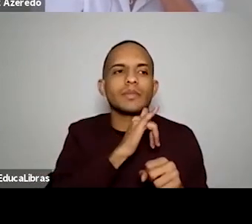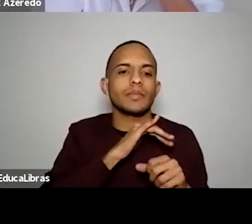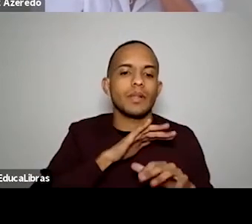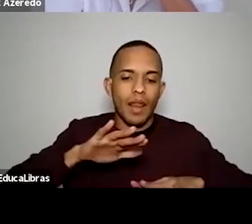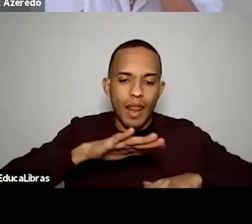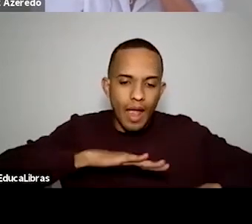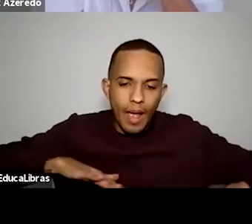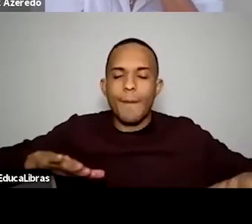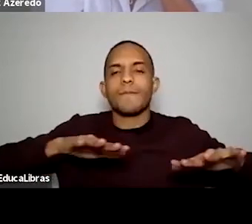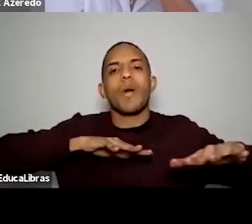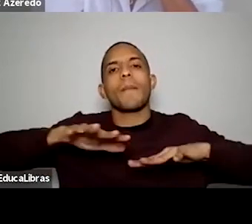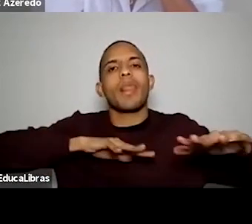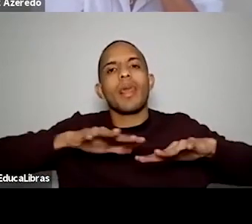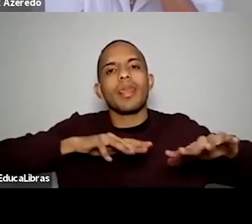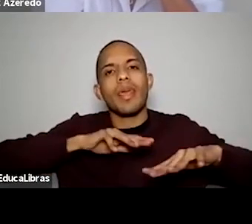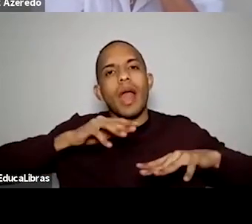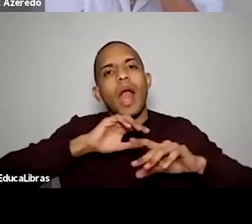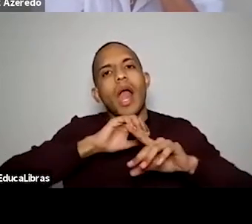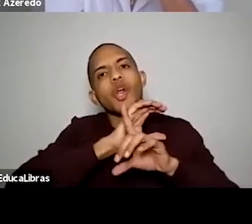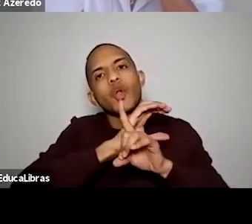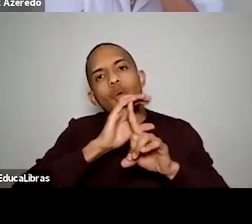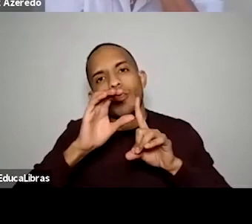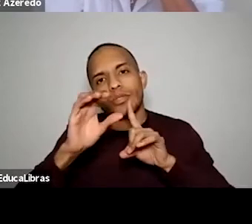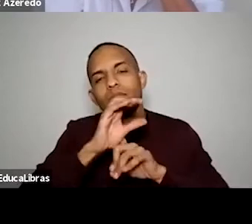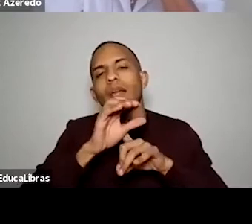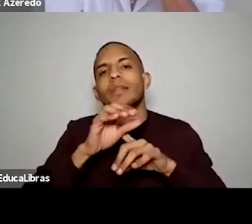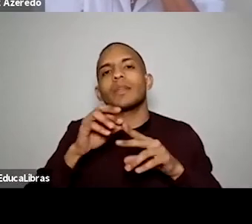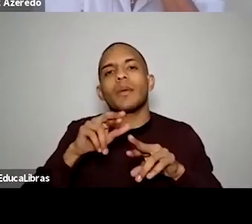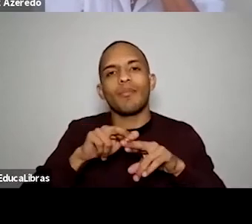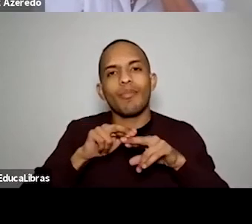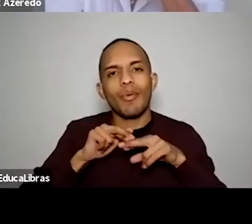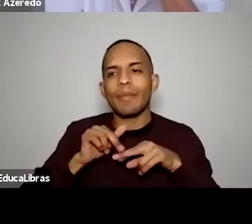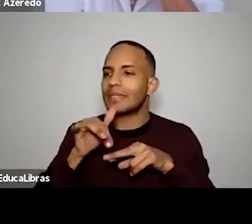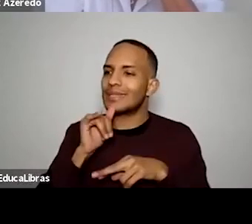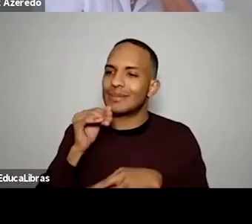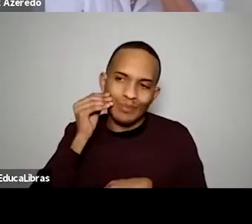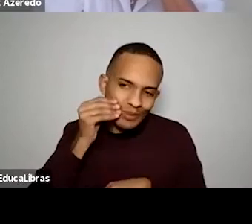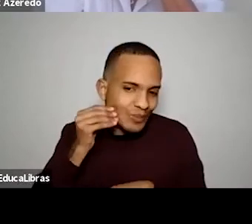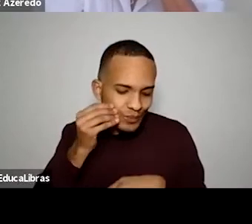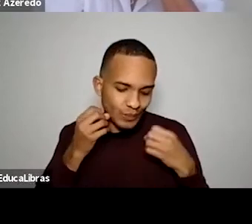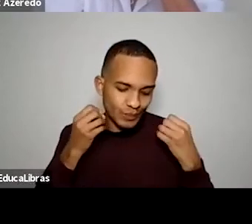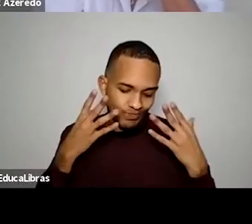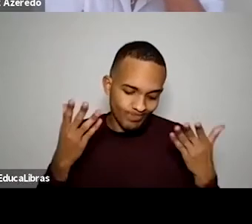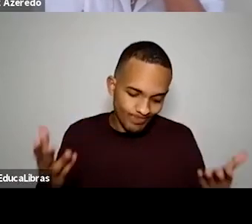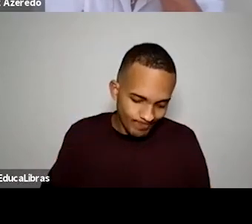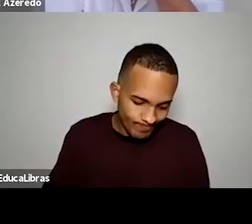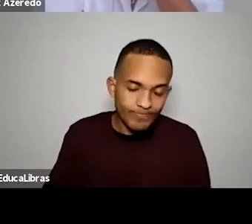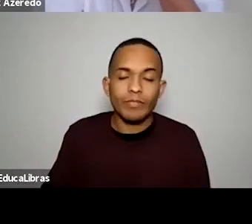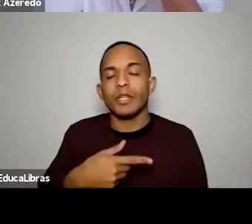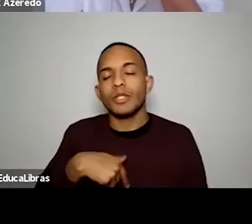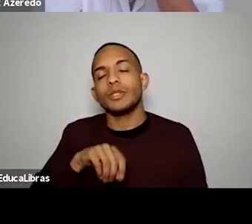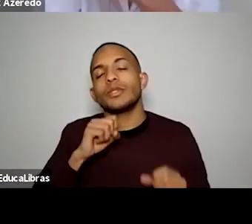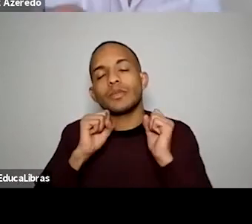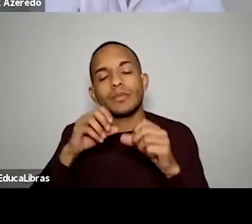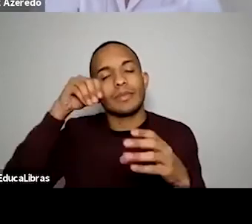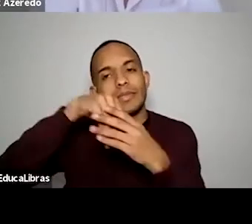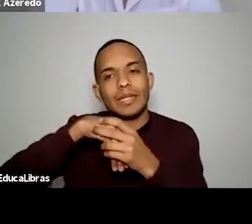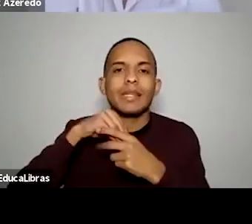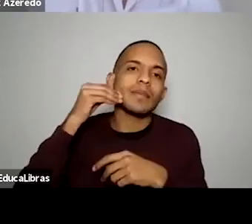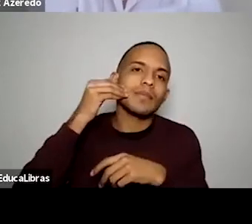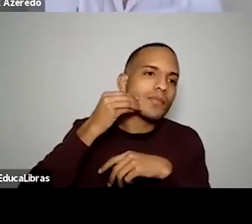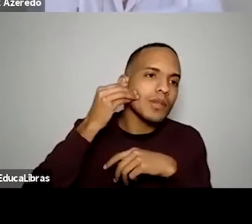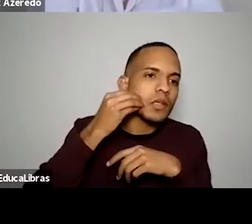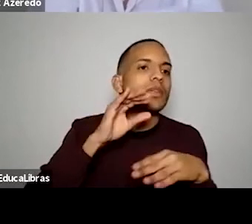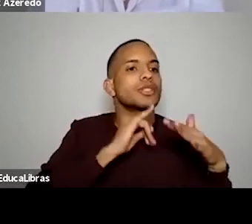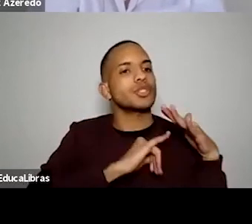sociedade, que quando a sociedade é convocada a partir de uma experiência boa, ela ajuda. Então, que a gente possa, dentro dessas experiências, das nossas